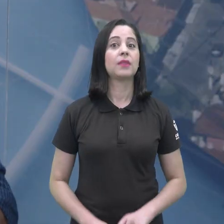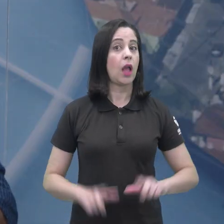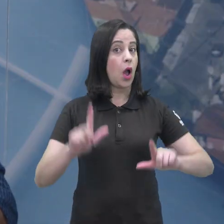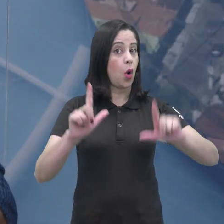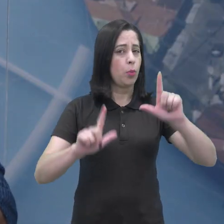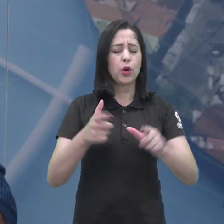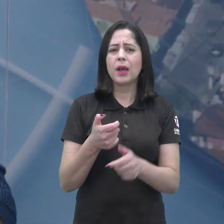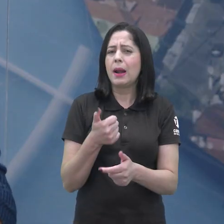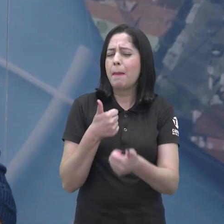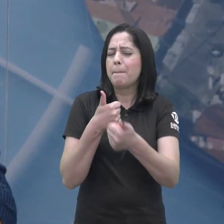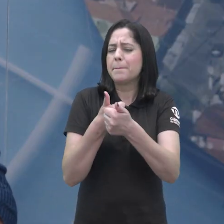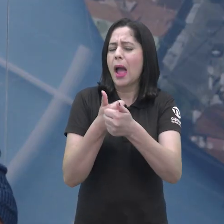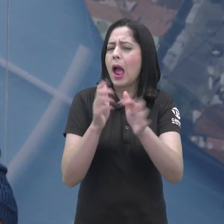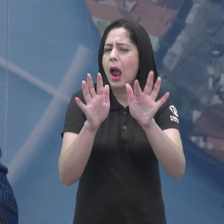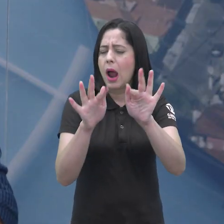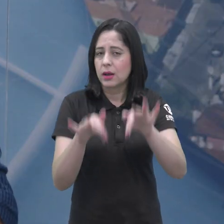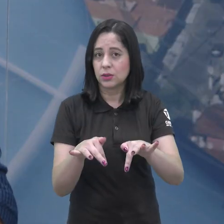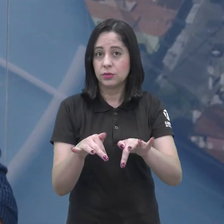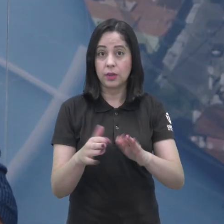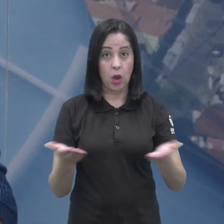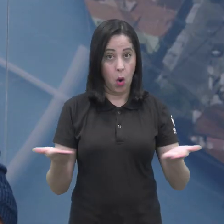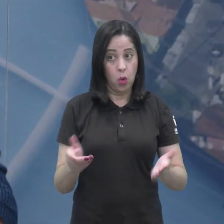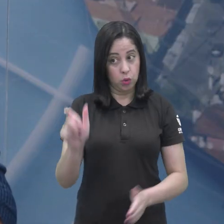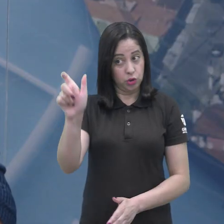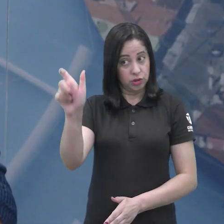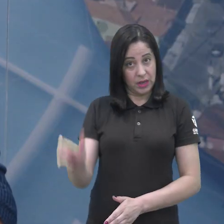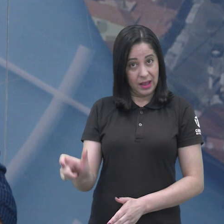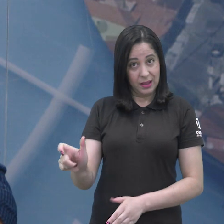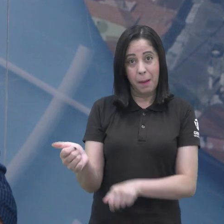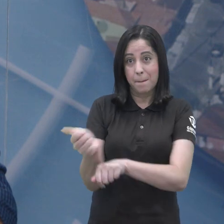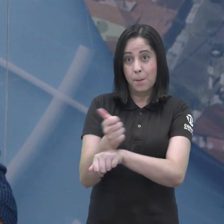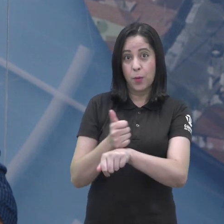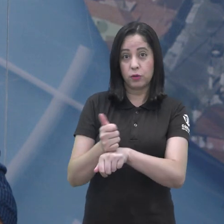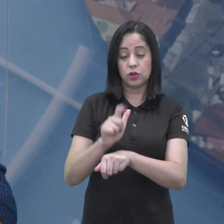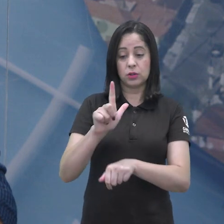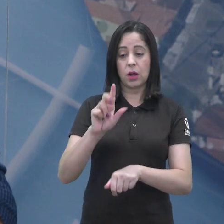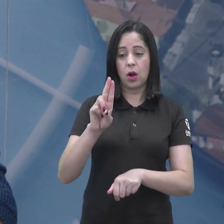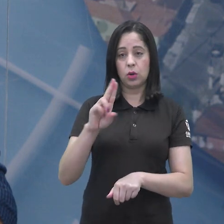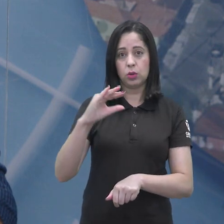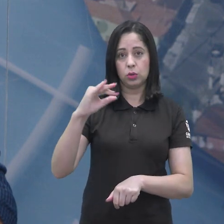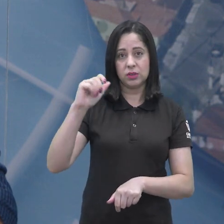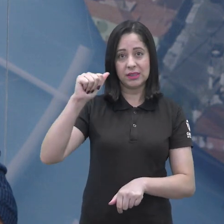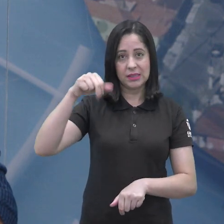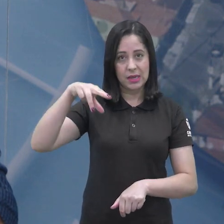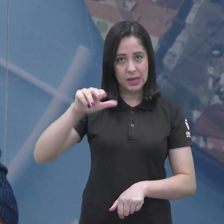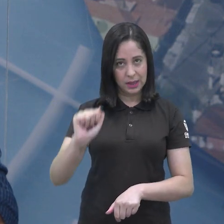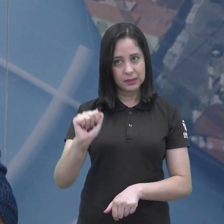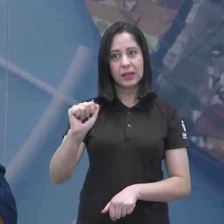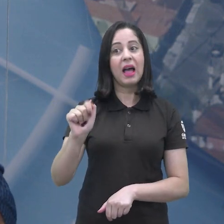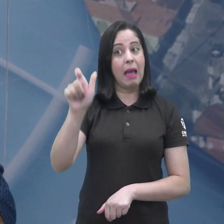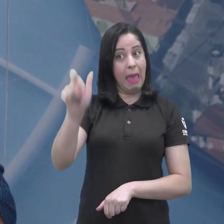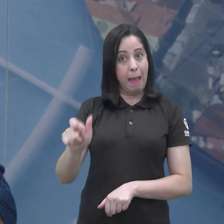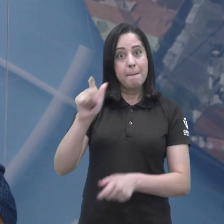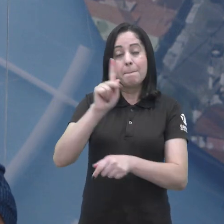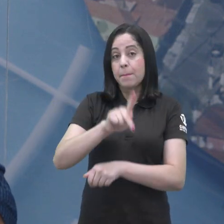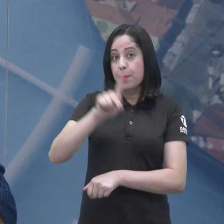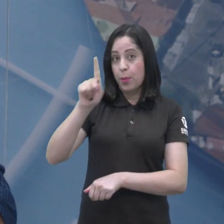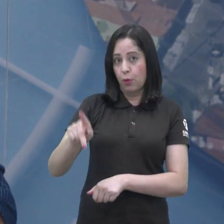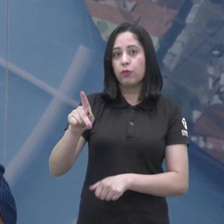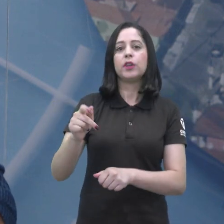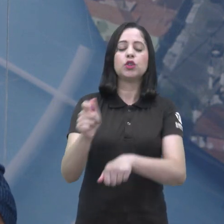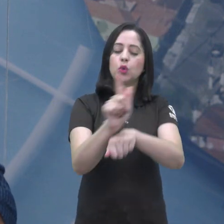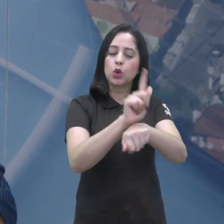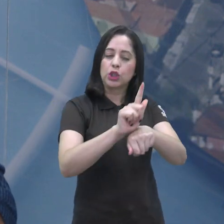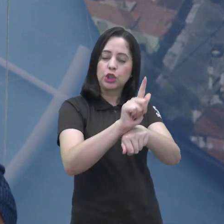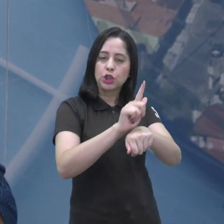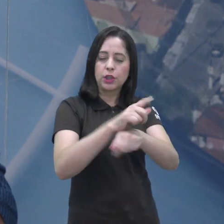Reta final do Diálogos da Cidade. Hoje recebemos no estúdio a Luciana Aparecida dos Santos, docente da área de